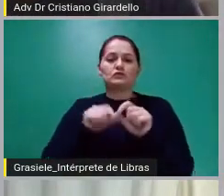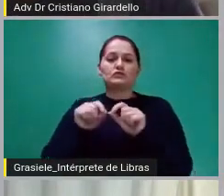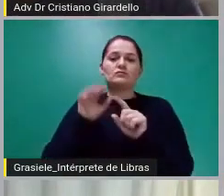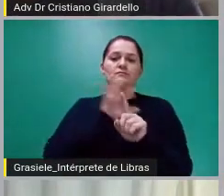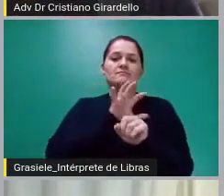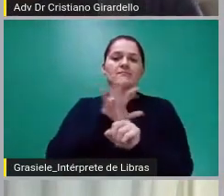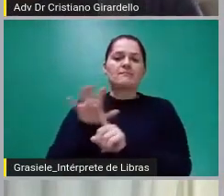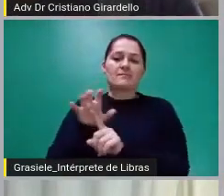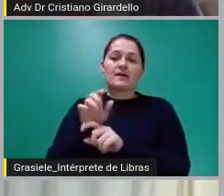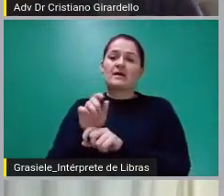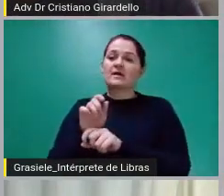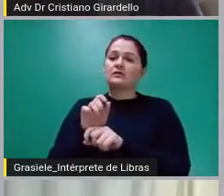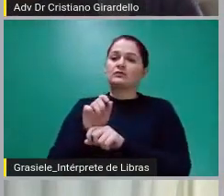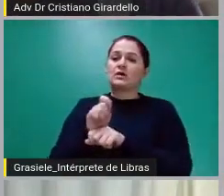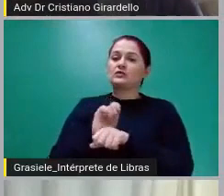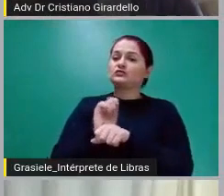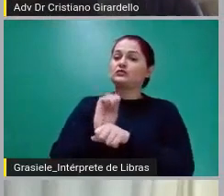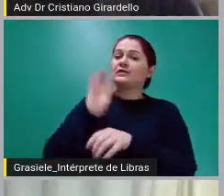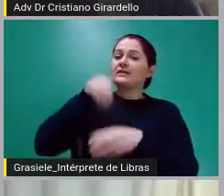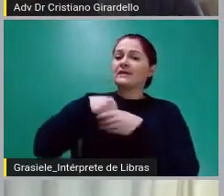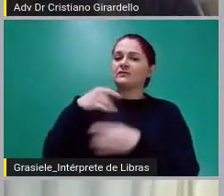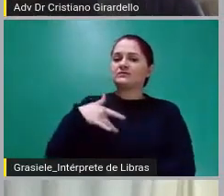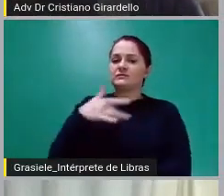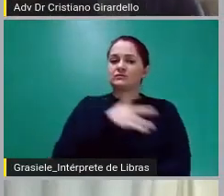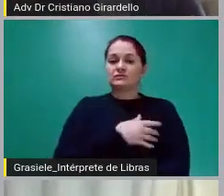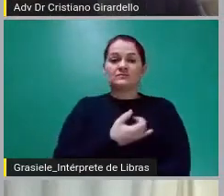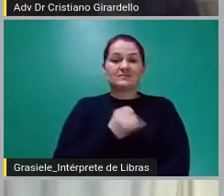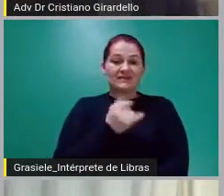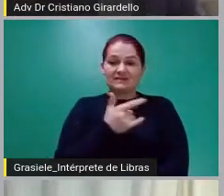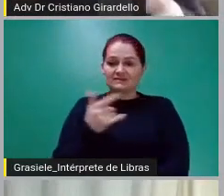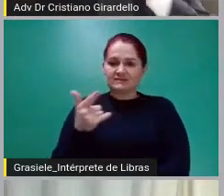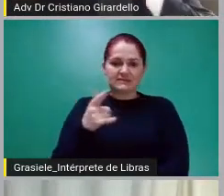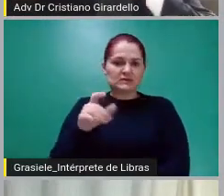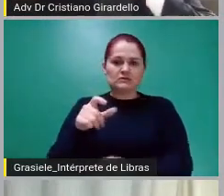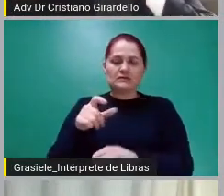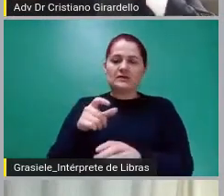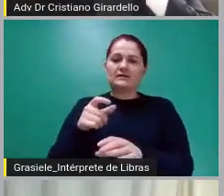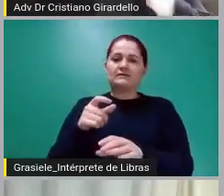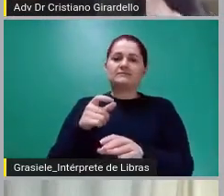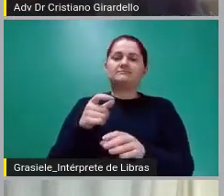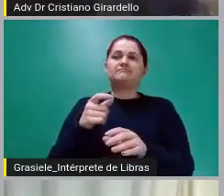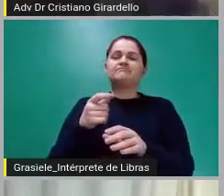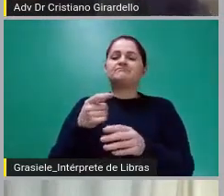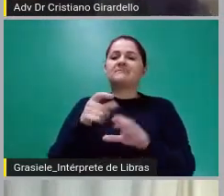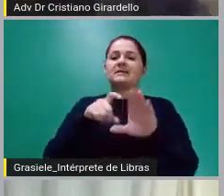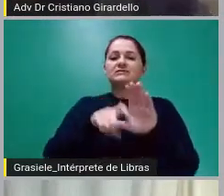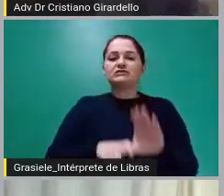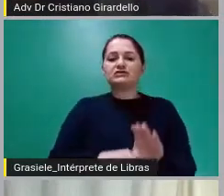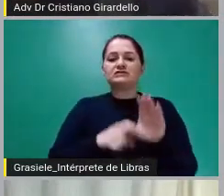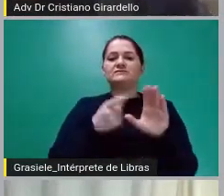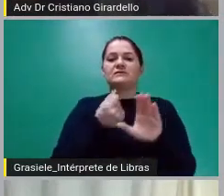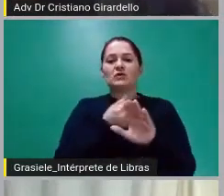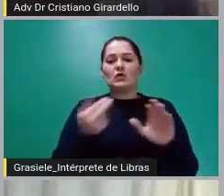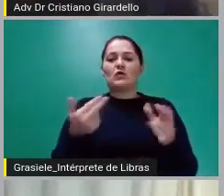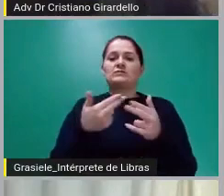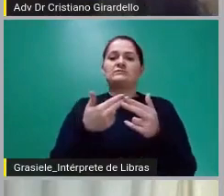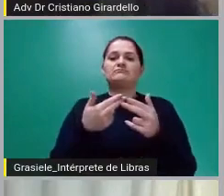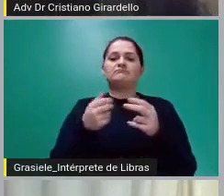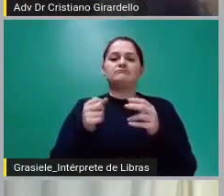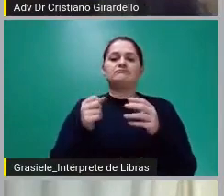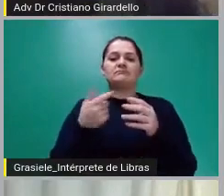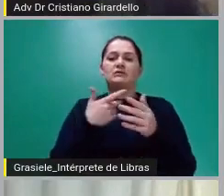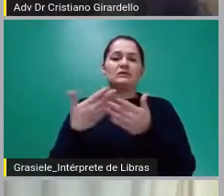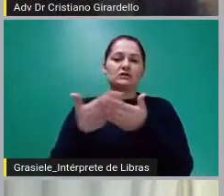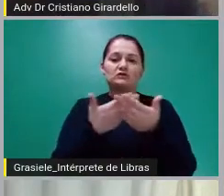essas fraudes, todos esses atos inconsequentes com o erário público não poderiam ser revelados. Então, esta é a homenagem